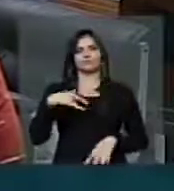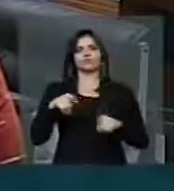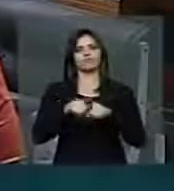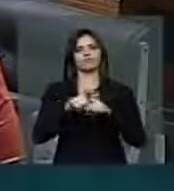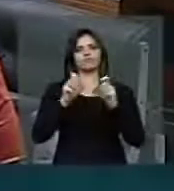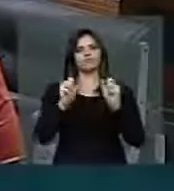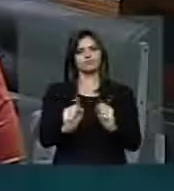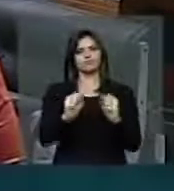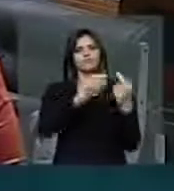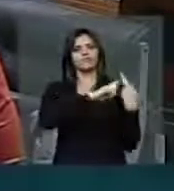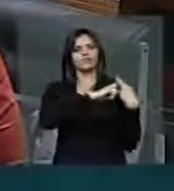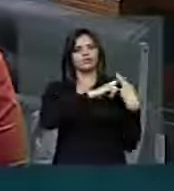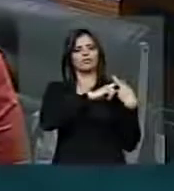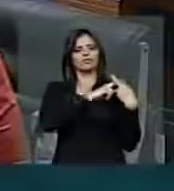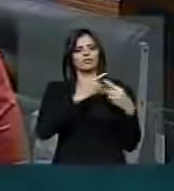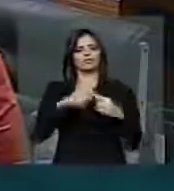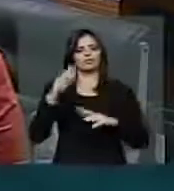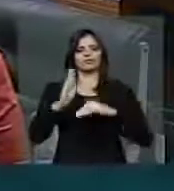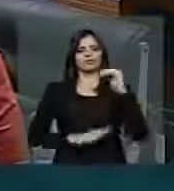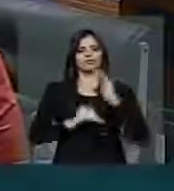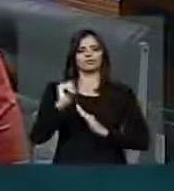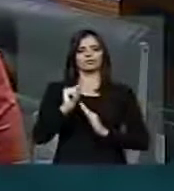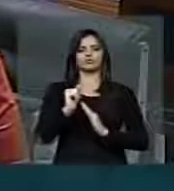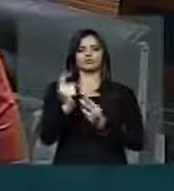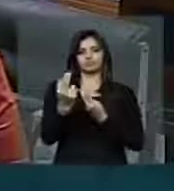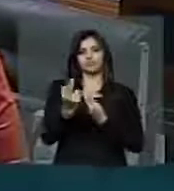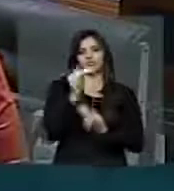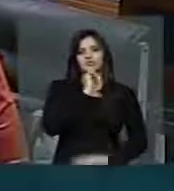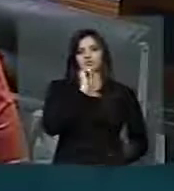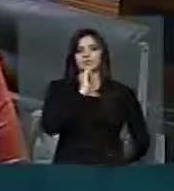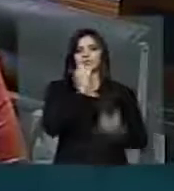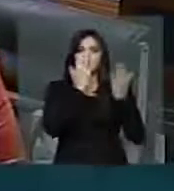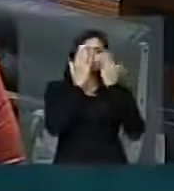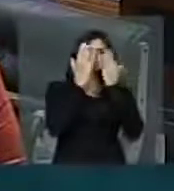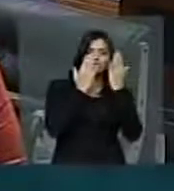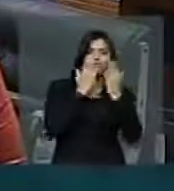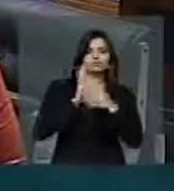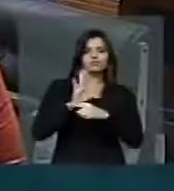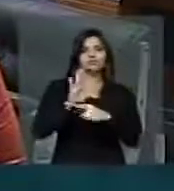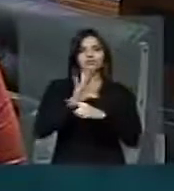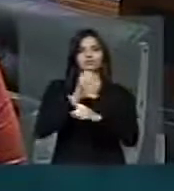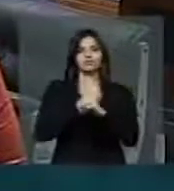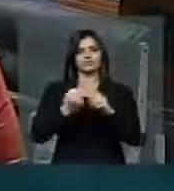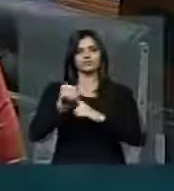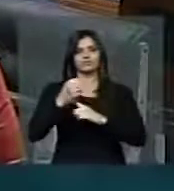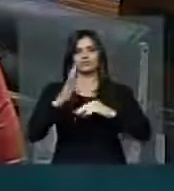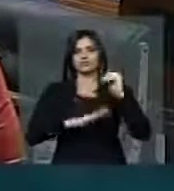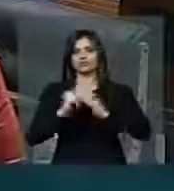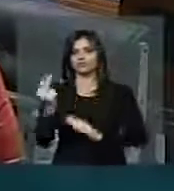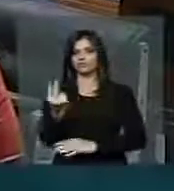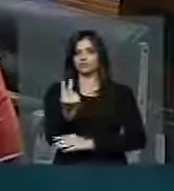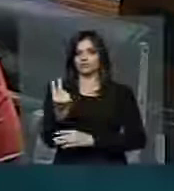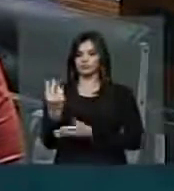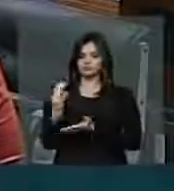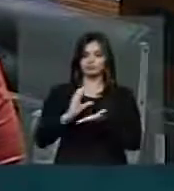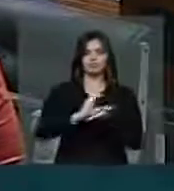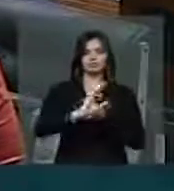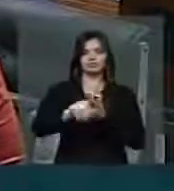se responsabilizar por profissionais como psicólogos e assistentes sociais, para que eles